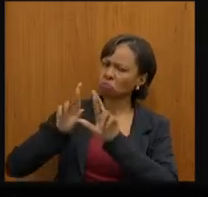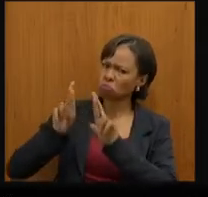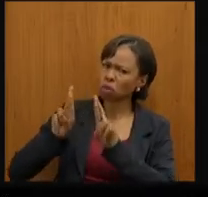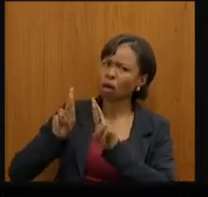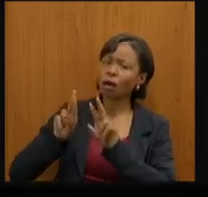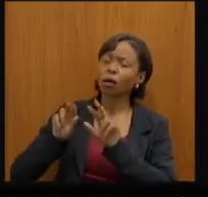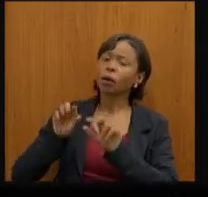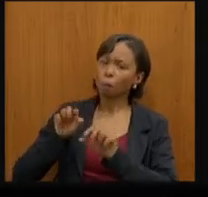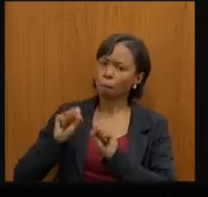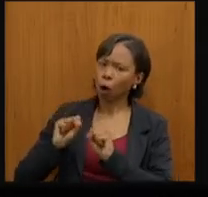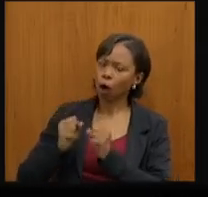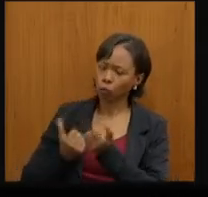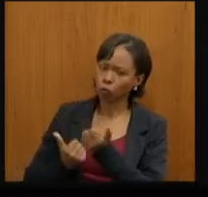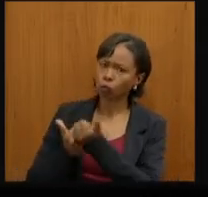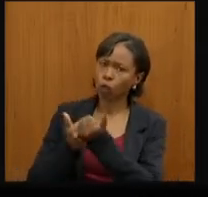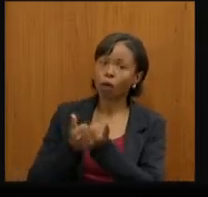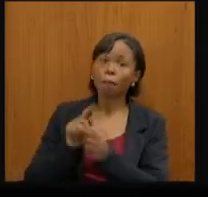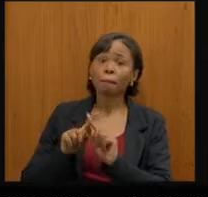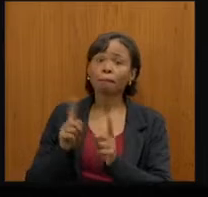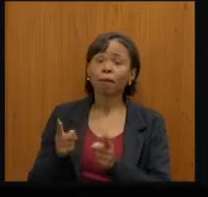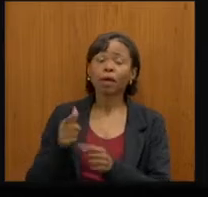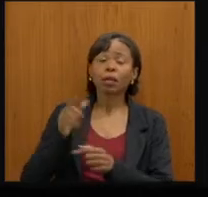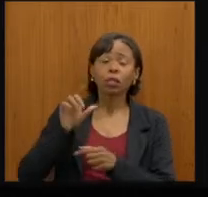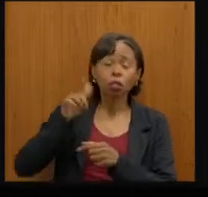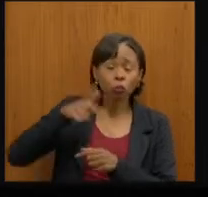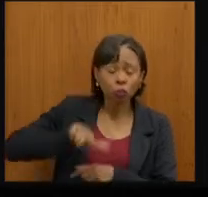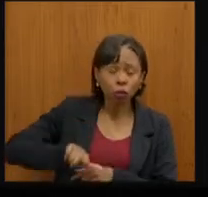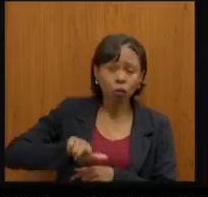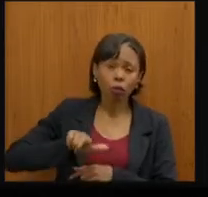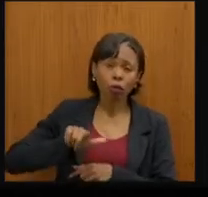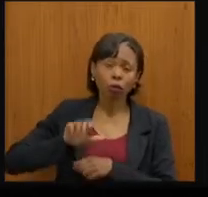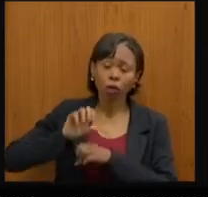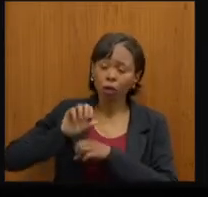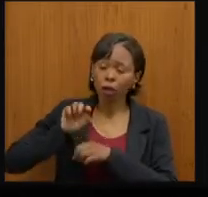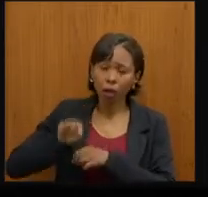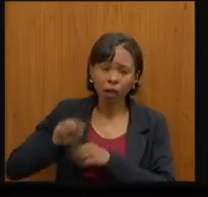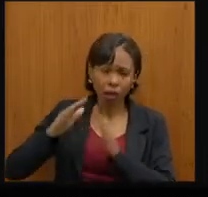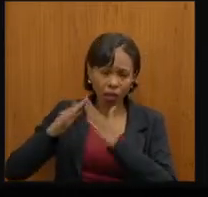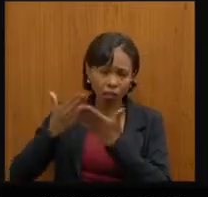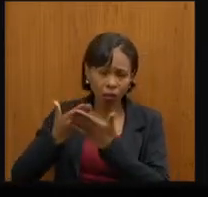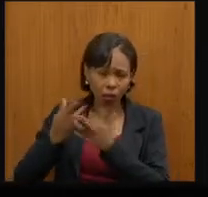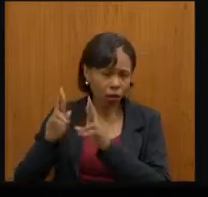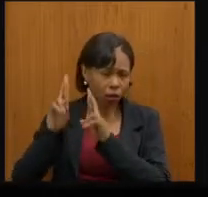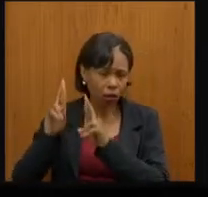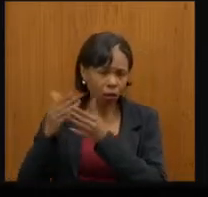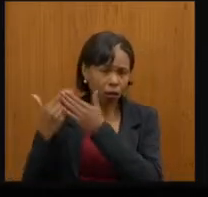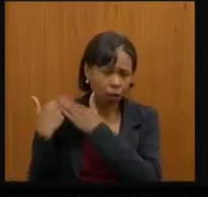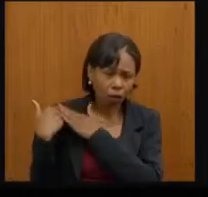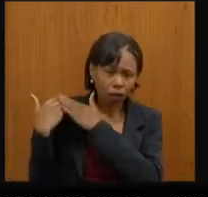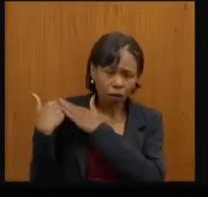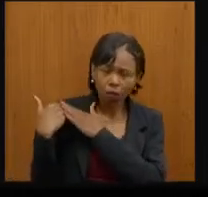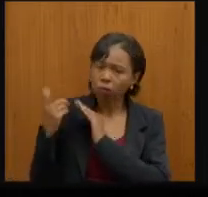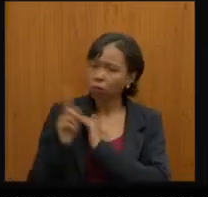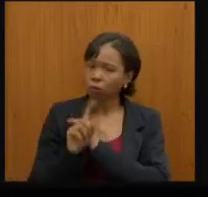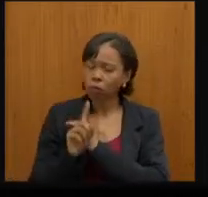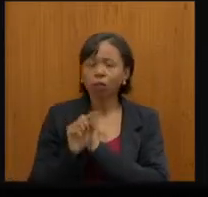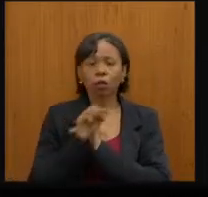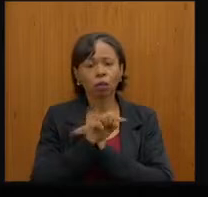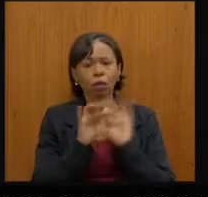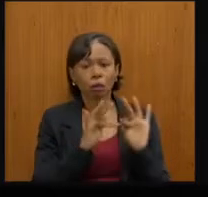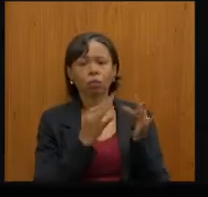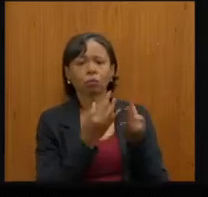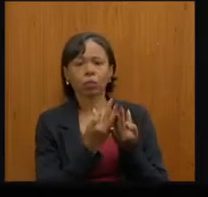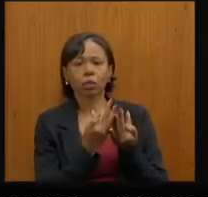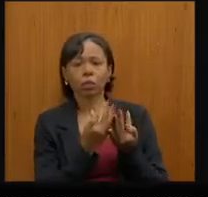mas vou te mandar a roupa dele delegar mas é do portão para escola nós temos que fortalecer as famílias né então